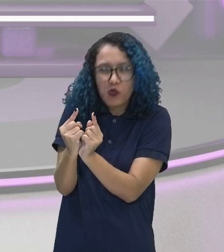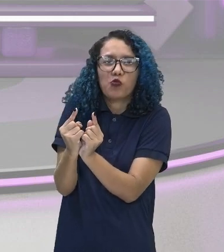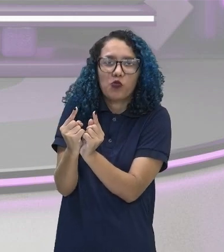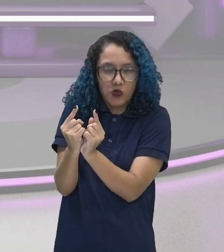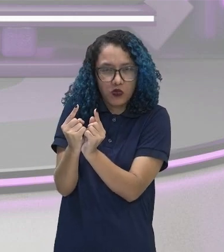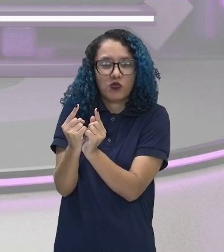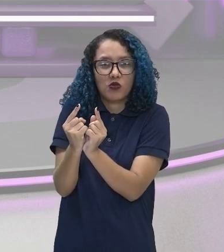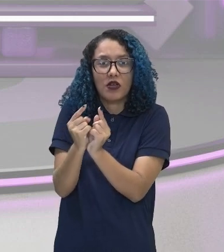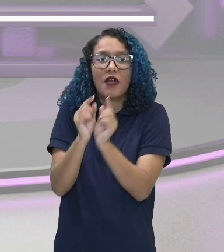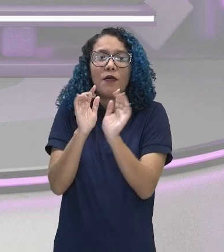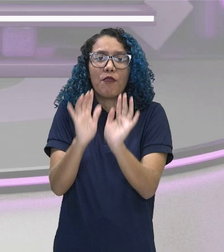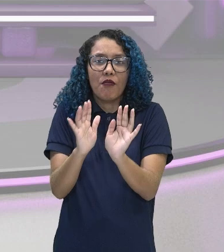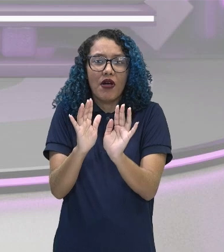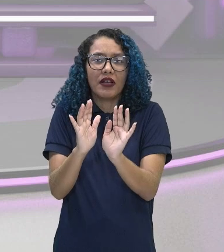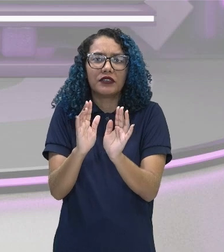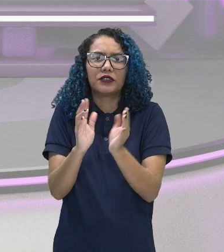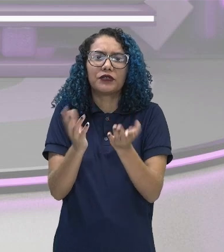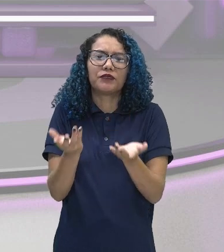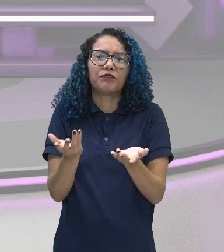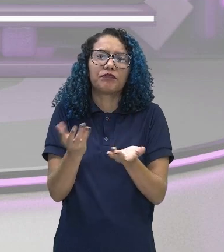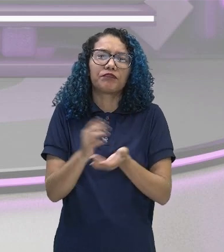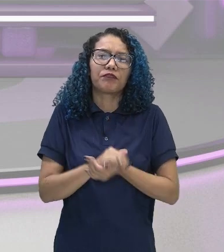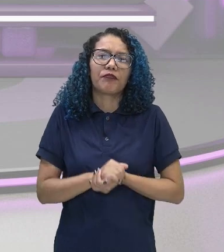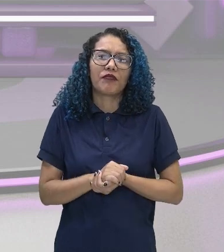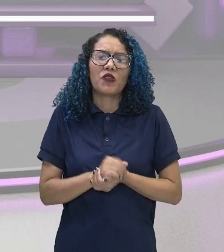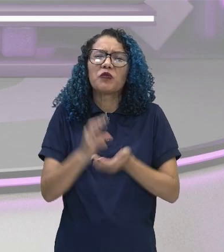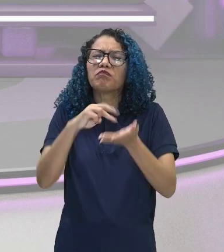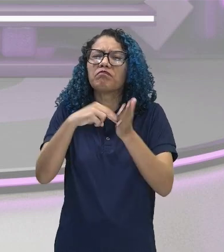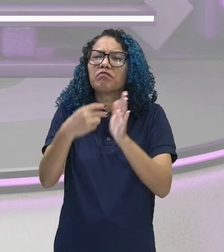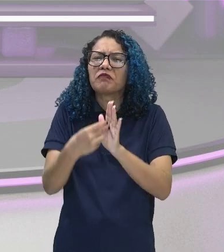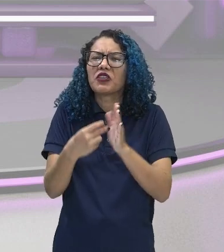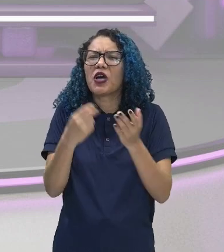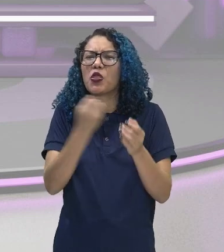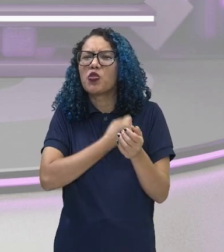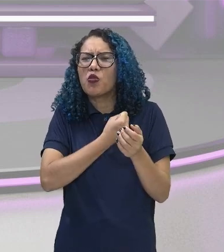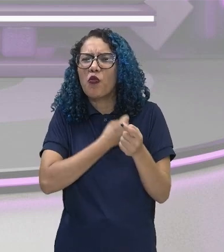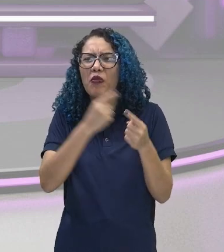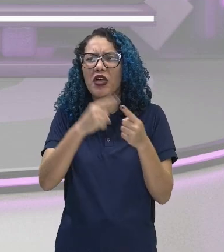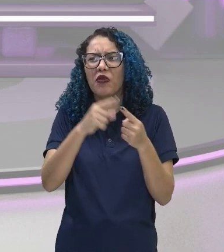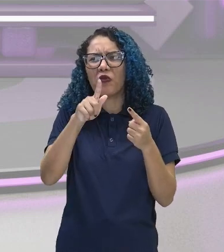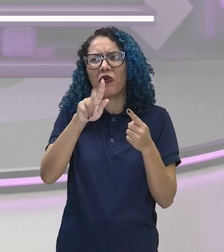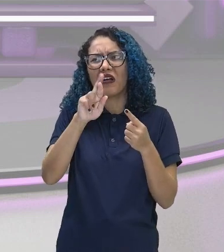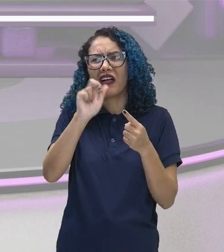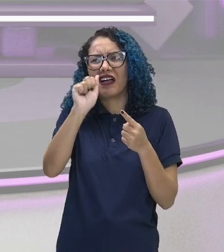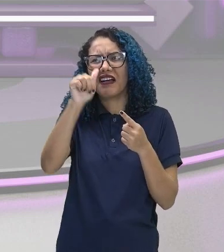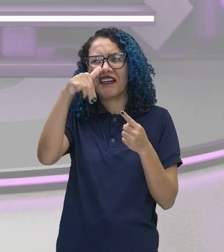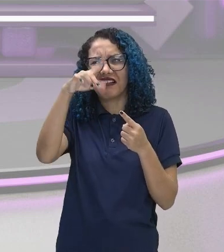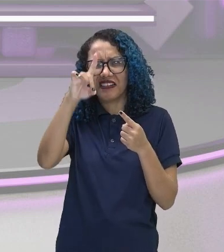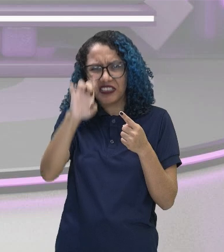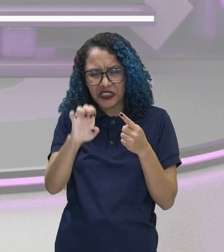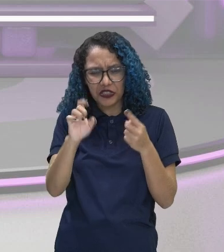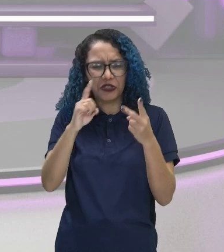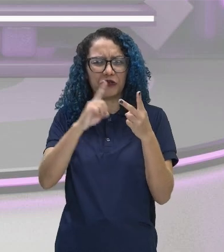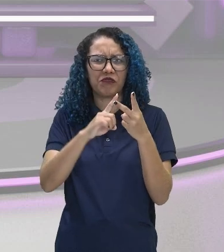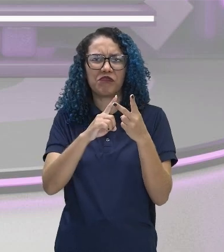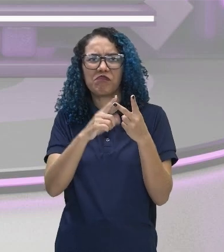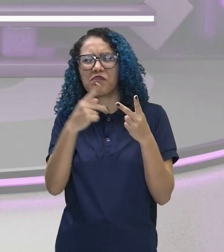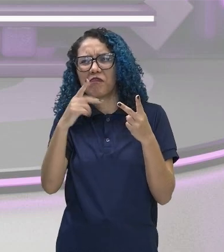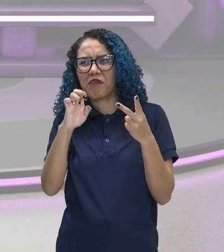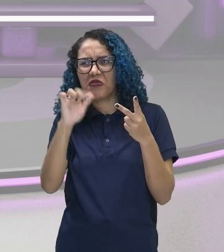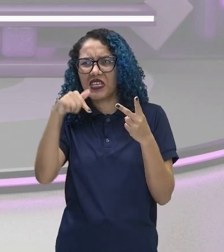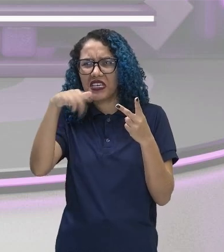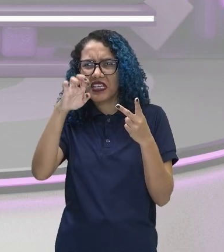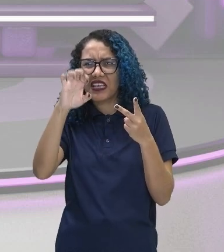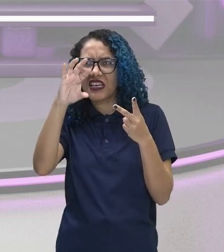Mas em outras palavras, então, né? Mas, professor, o que são números muito grandes em matemáticas? Bom, alunos, números